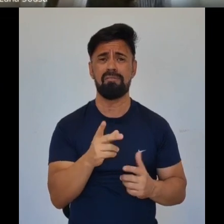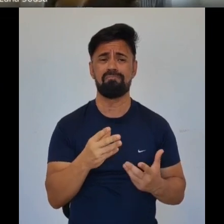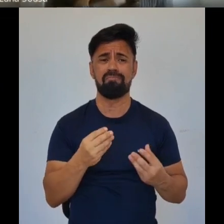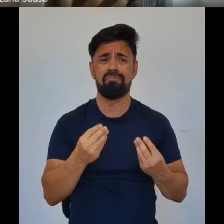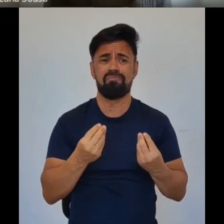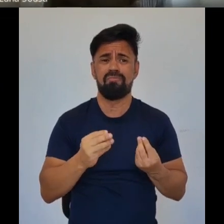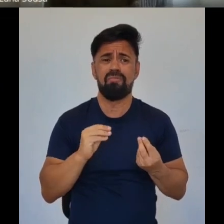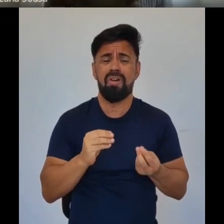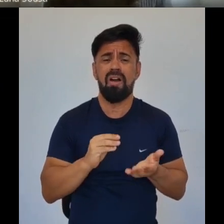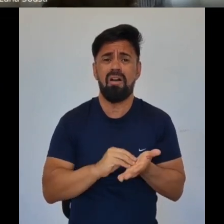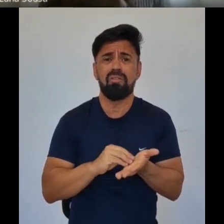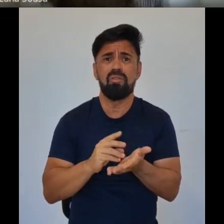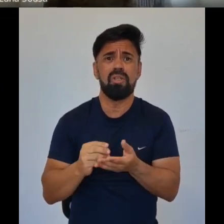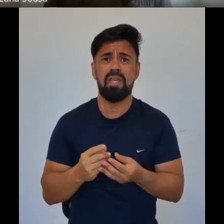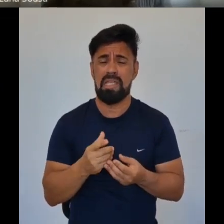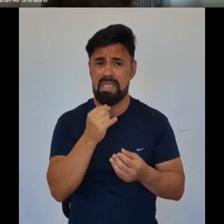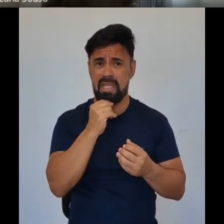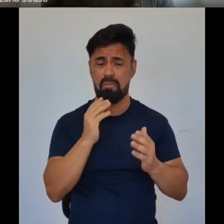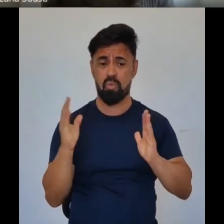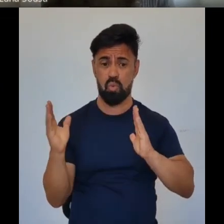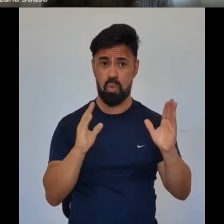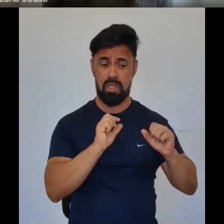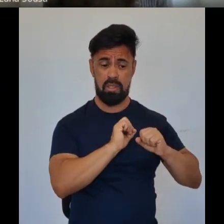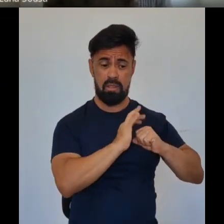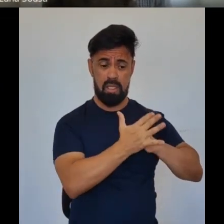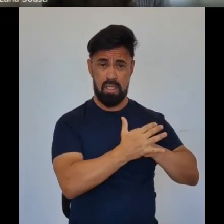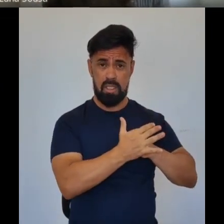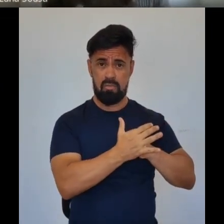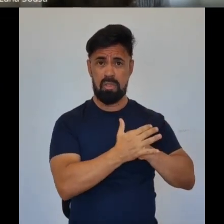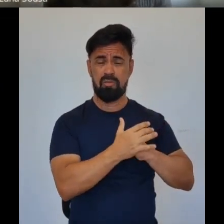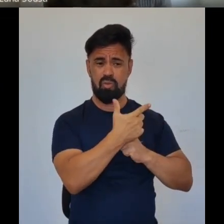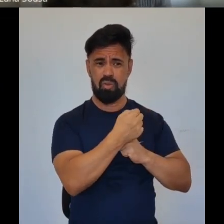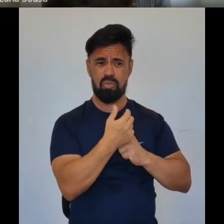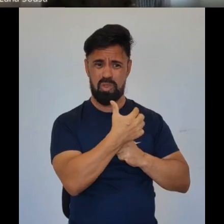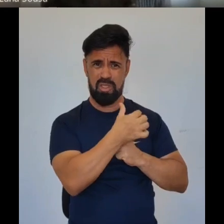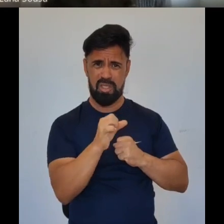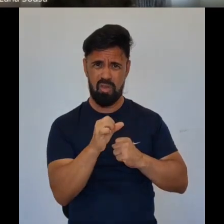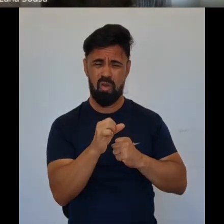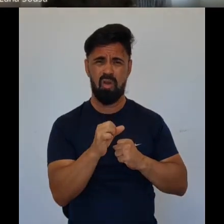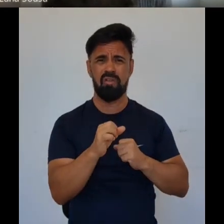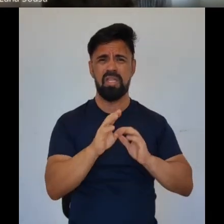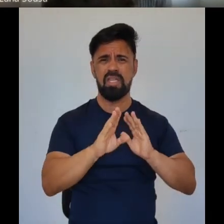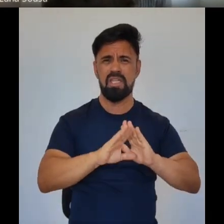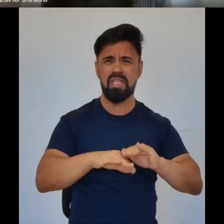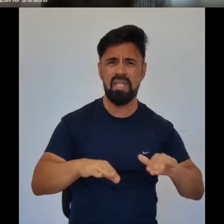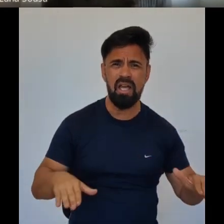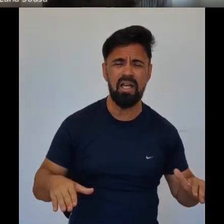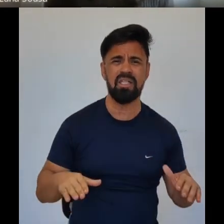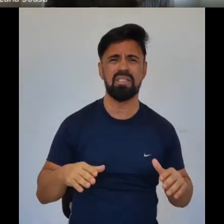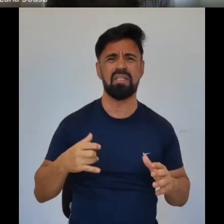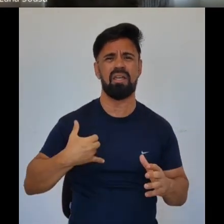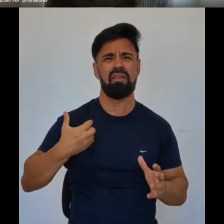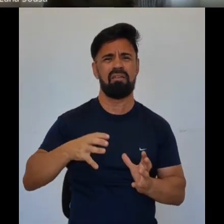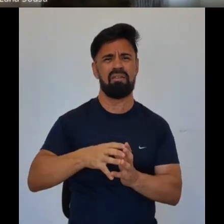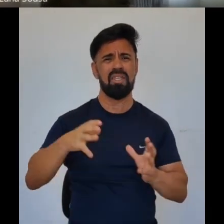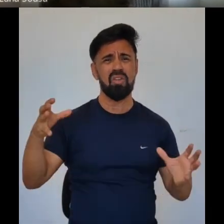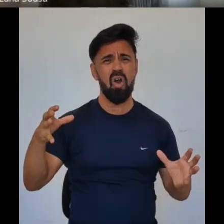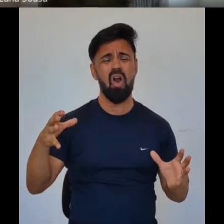que te predispõe a um risco, né? Então, por exemplo, durante a pandemia da Covid-19,